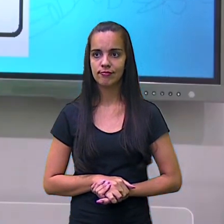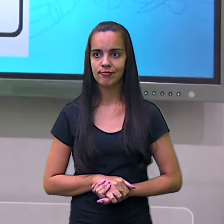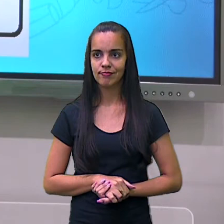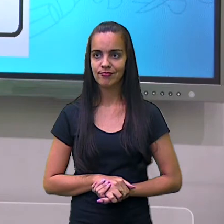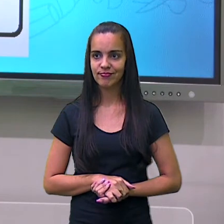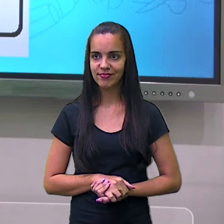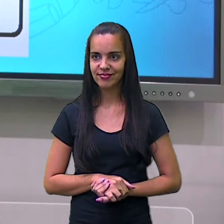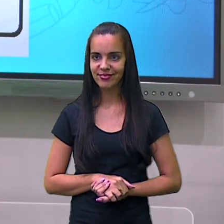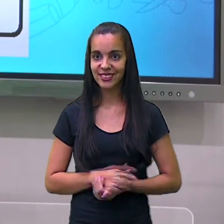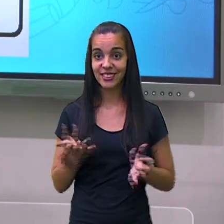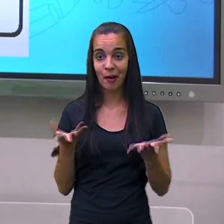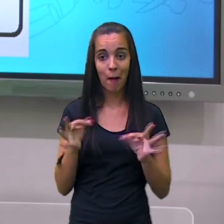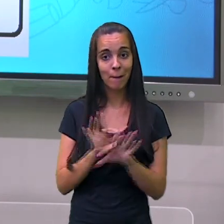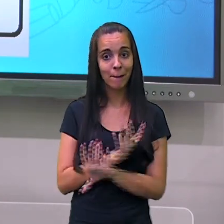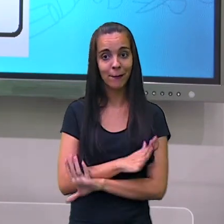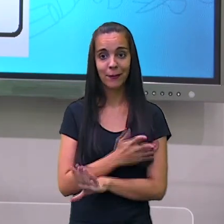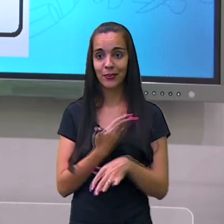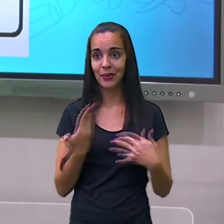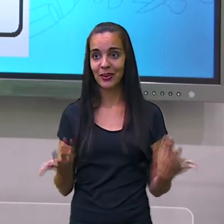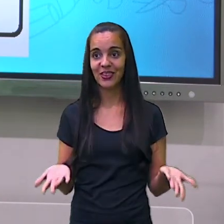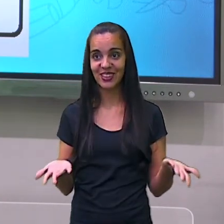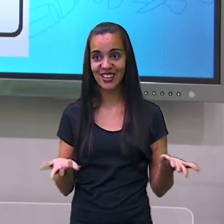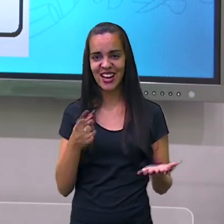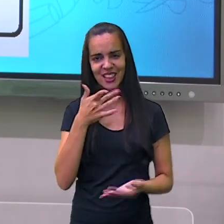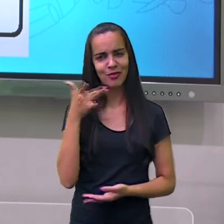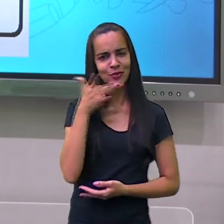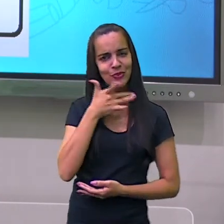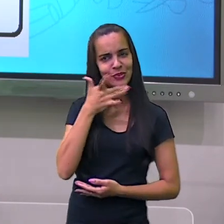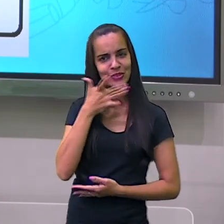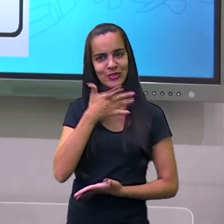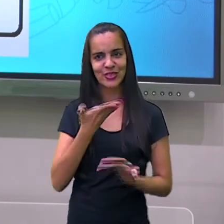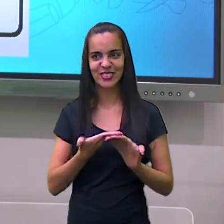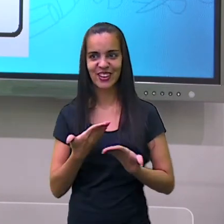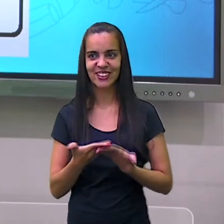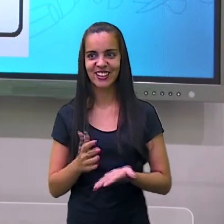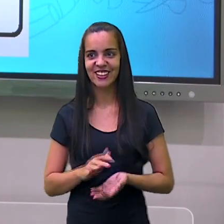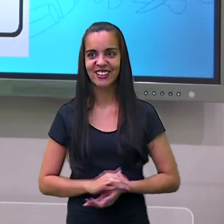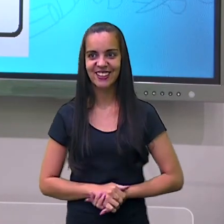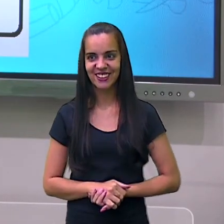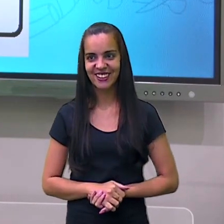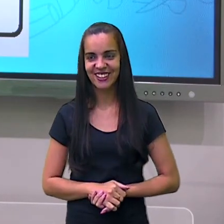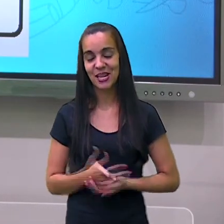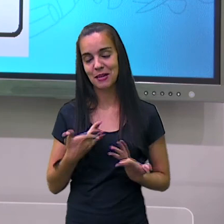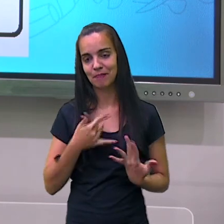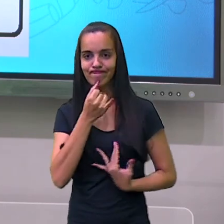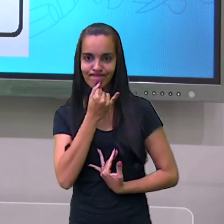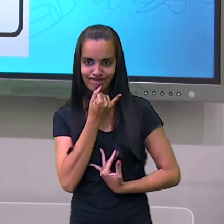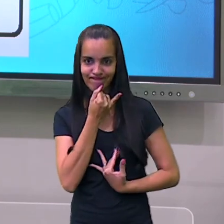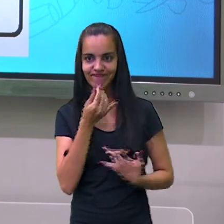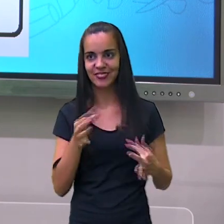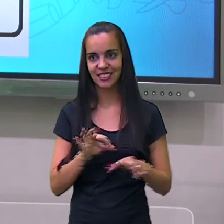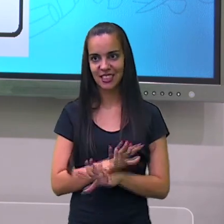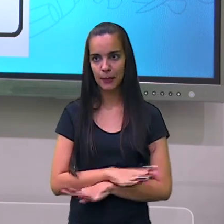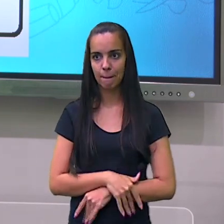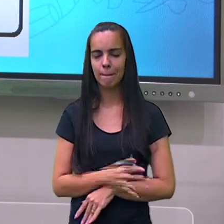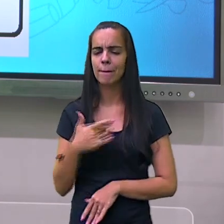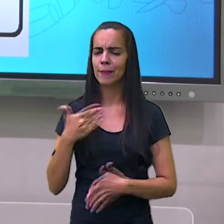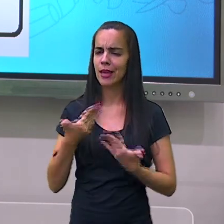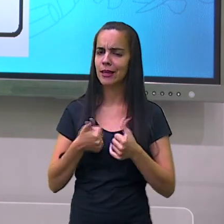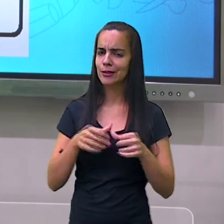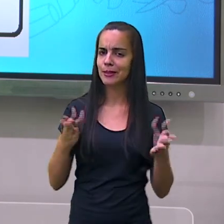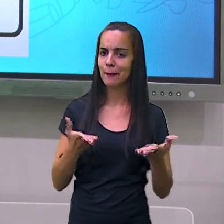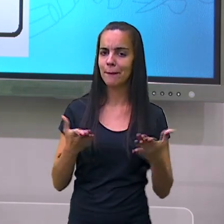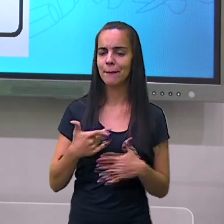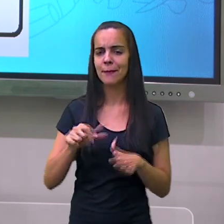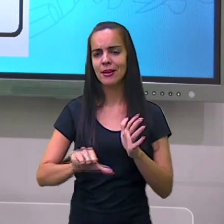Opa, acabou, gente! Tava tão gostoso, né? Pois é, né? Mas tem que acabar. Ficamos aqui com mais uma aula de